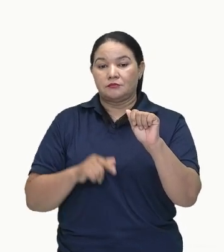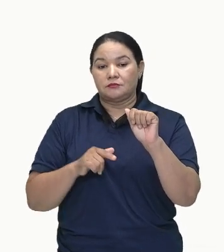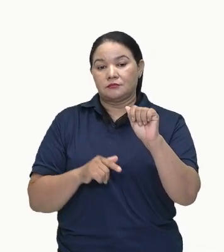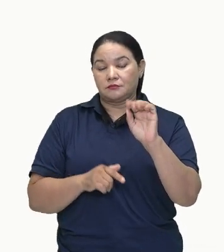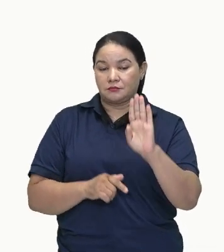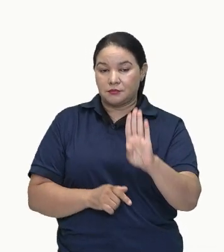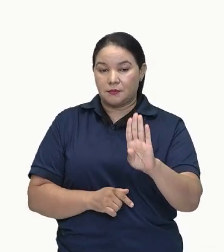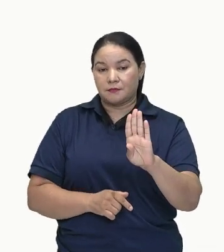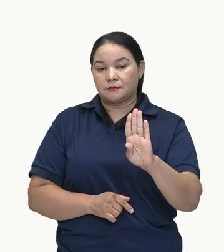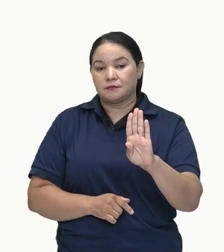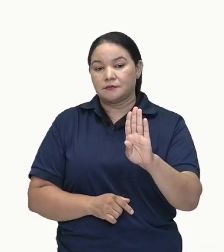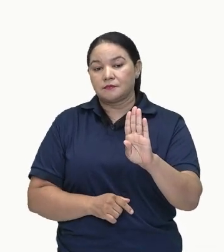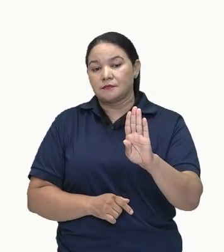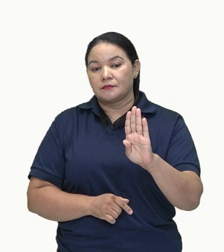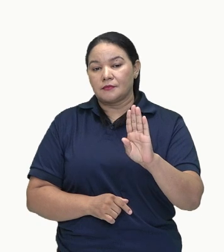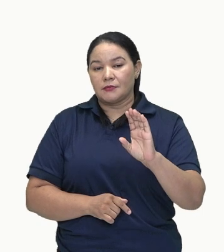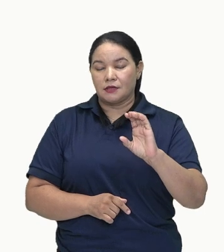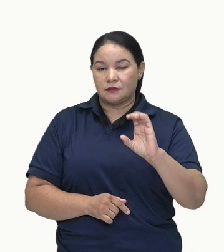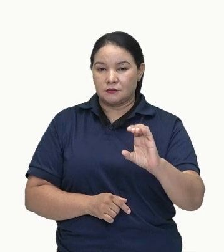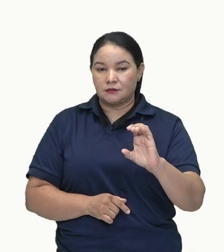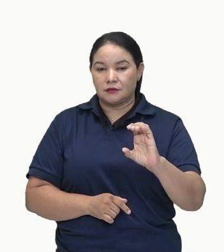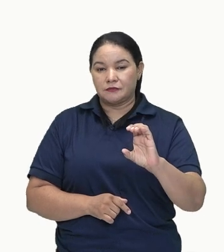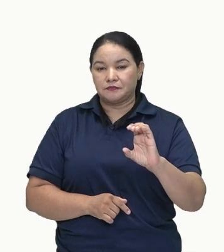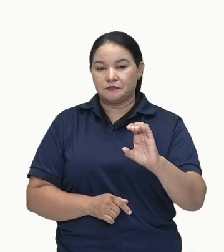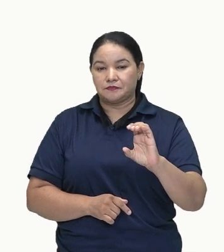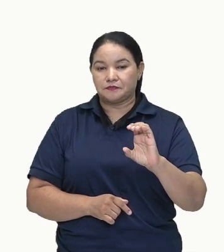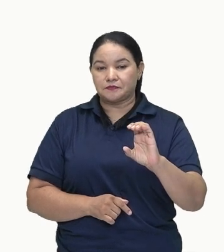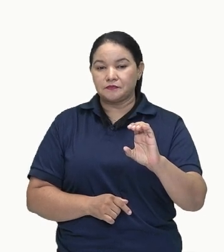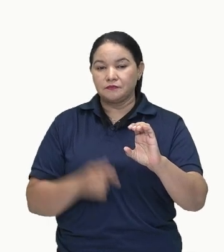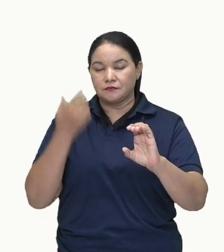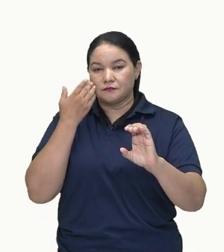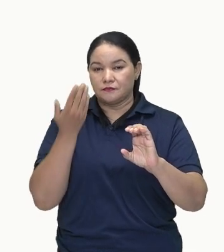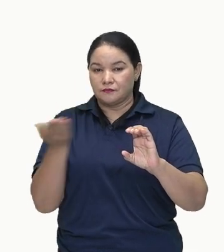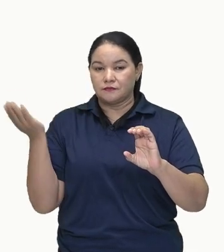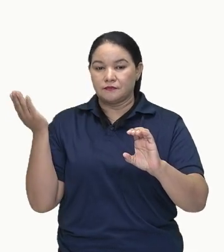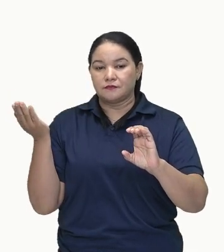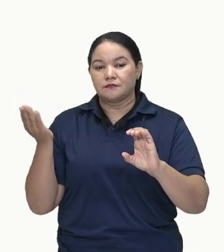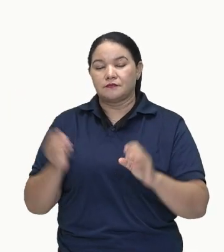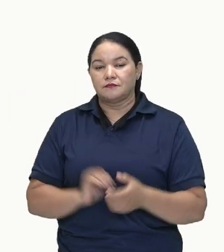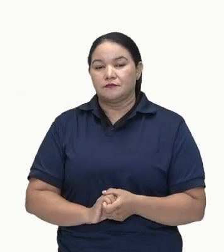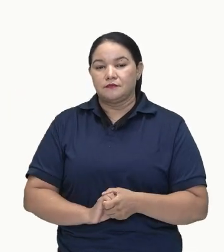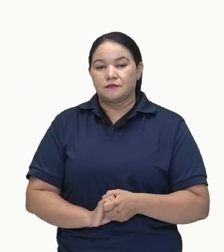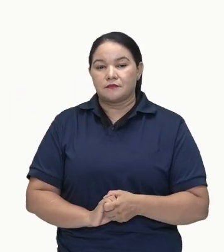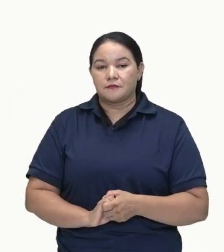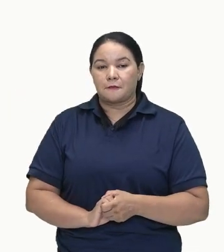Lei de Dalton? Lei das proporções definidas?